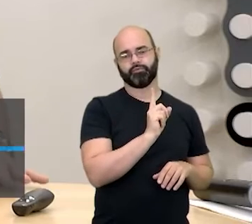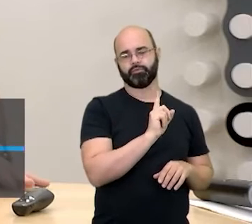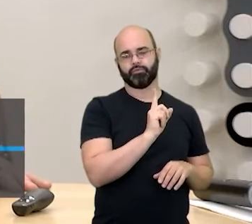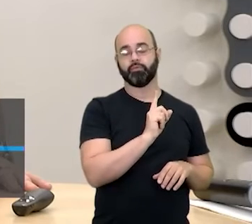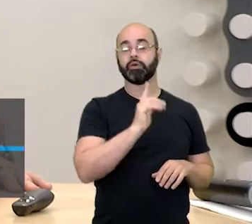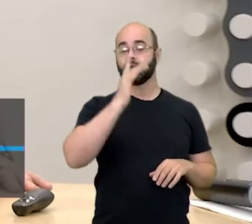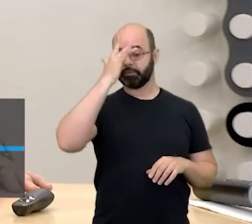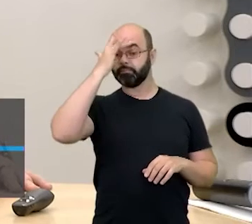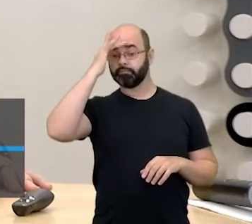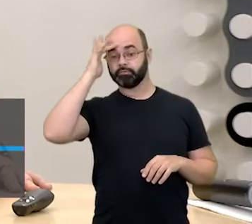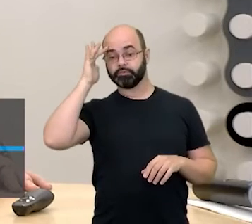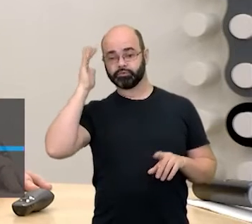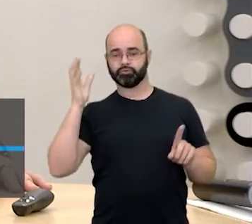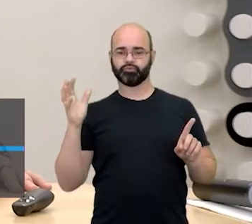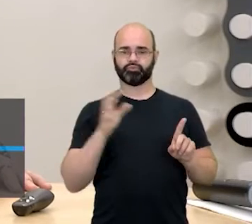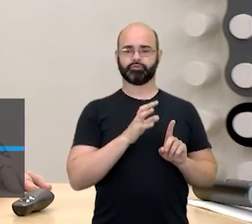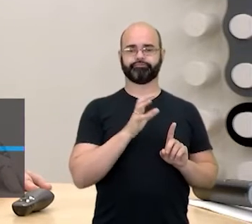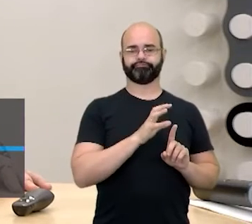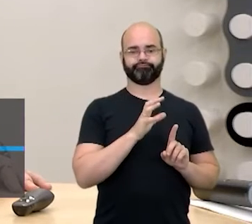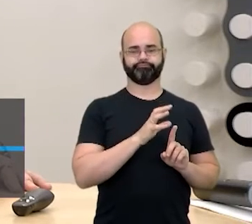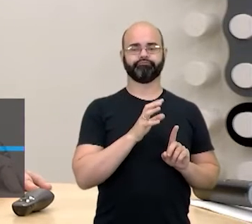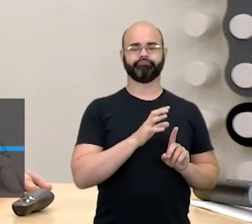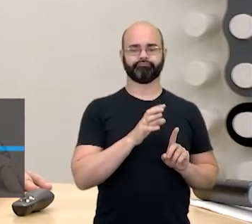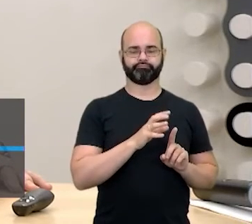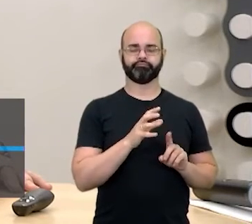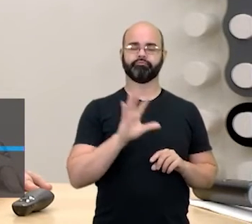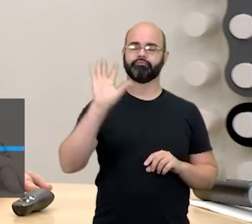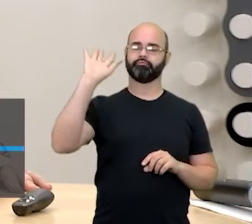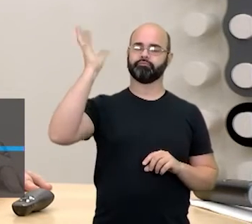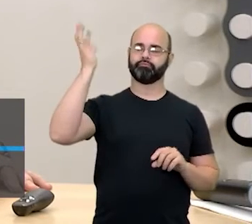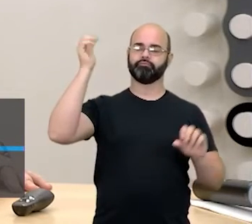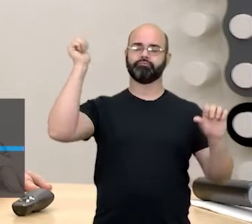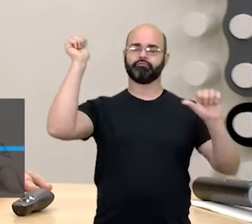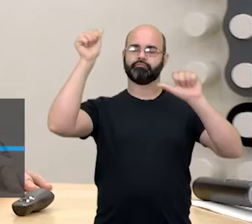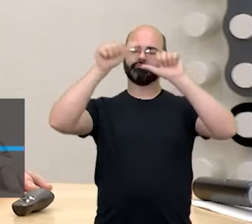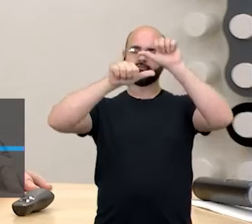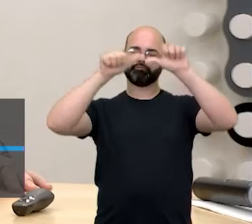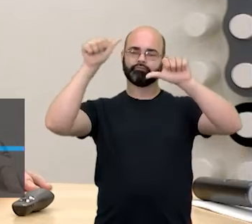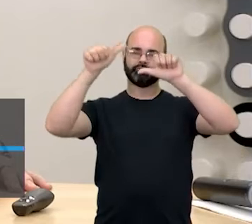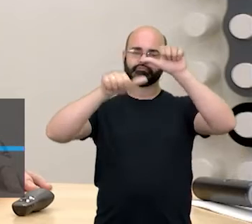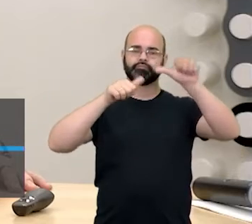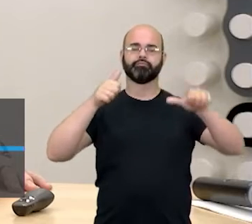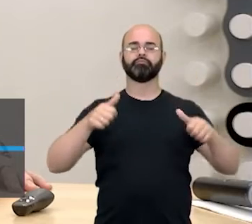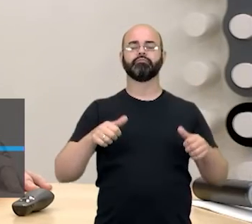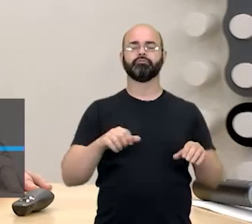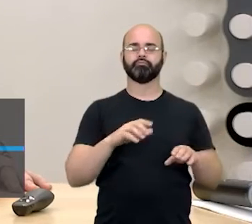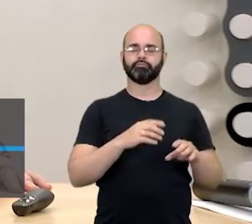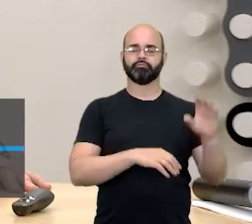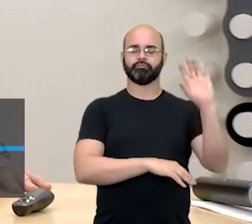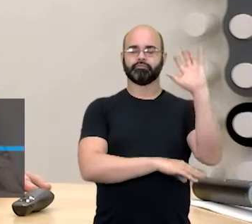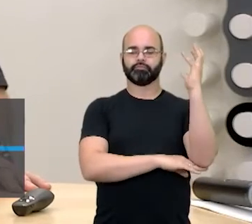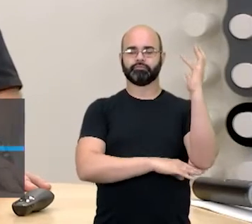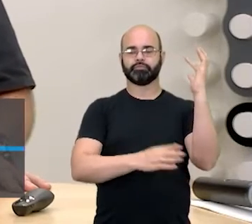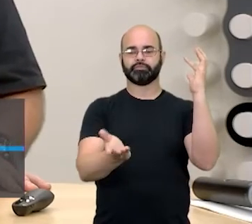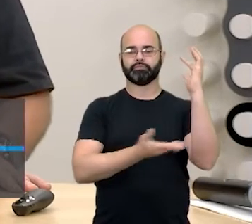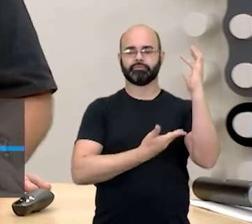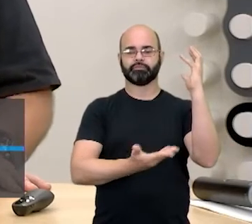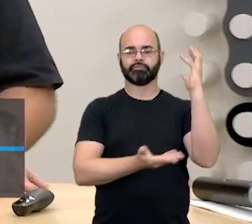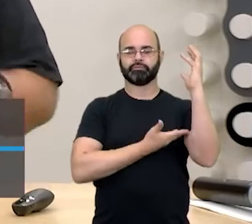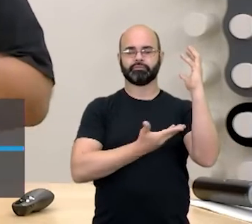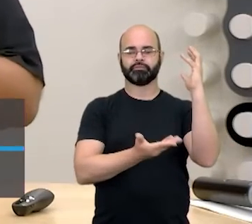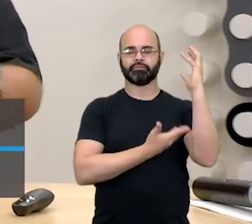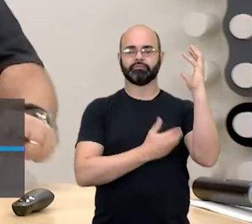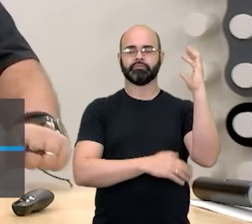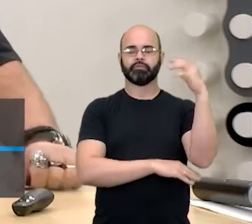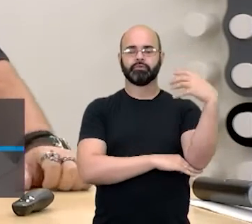externos aí na movimentação aí de clima, né, a derrubada de vegetação e outras coisas mais aí, tá